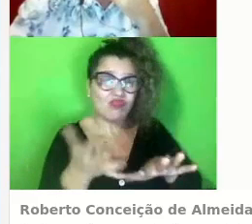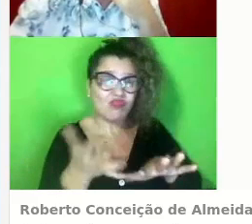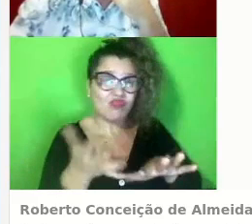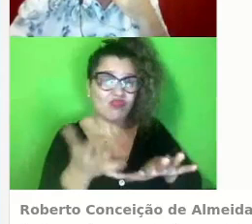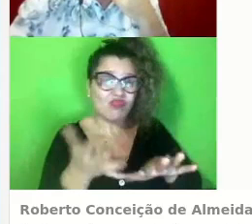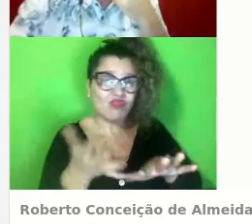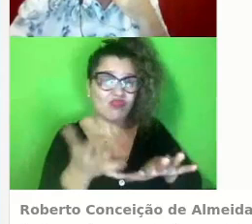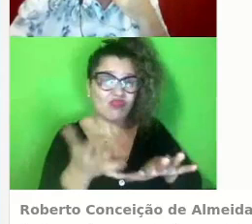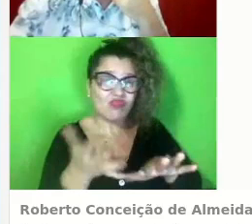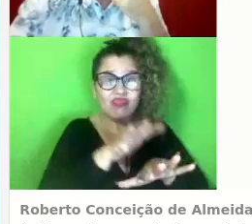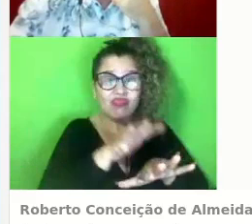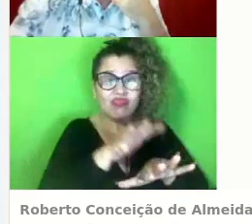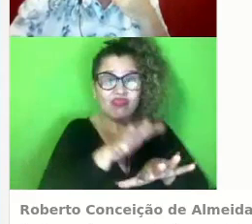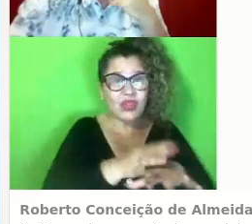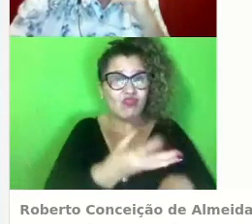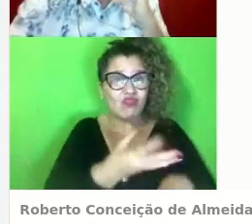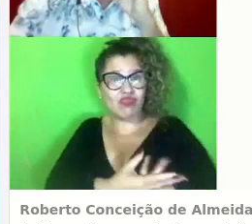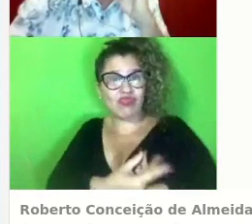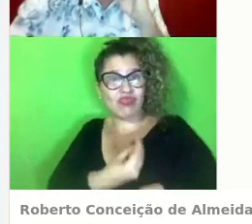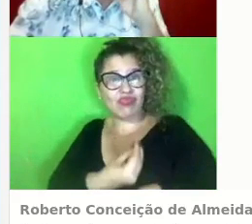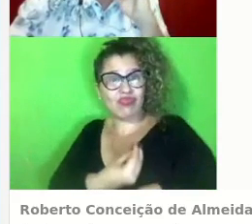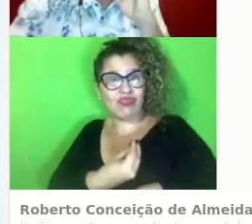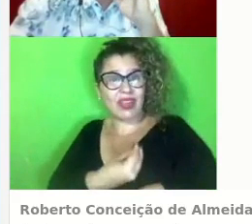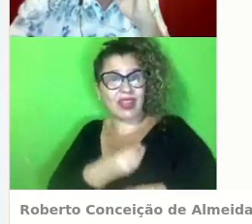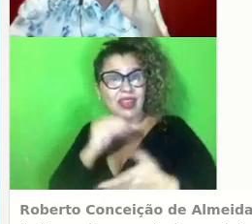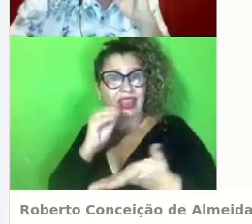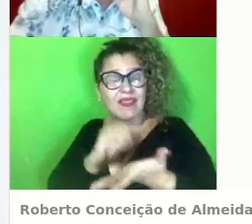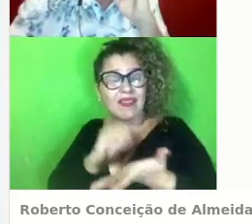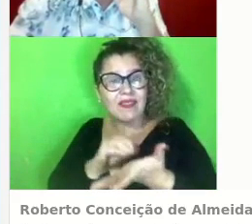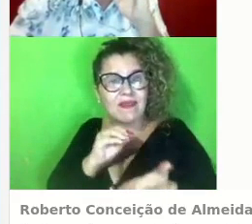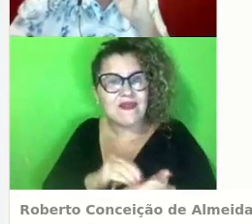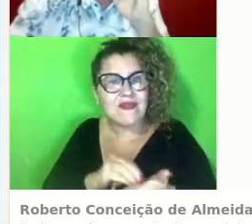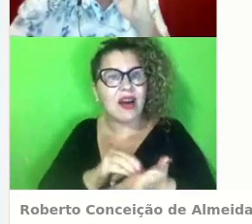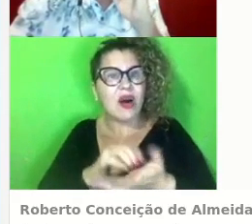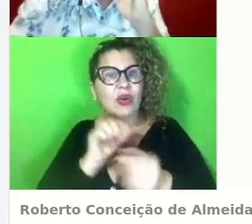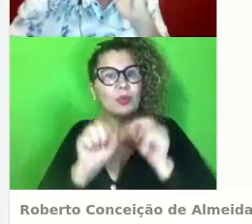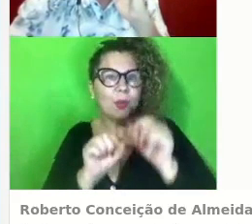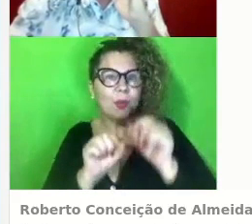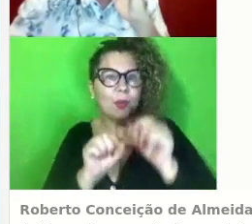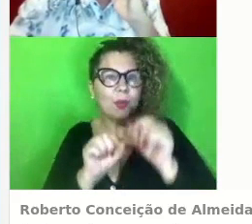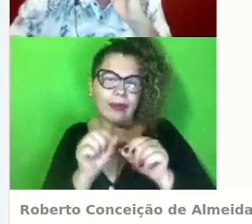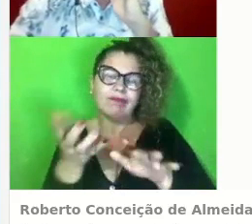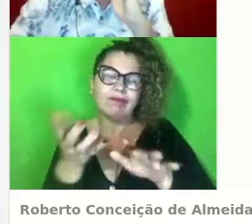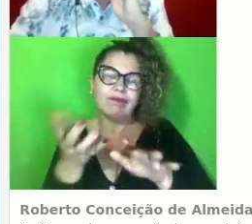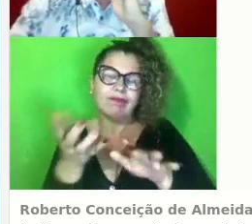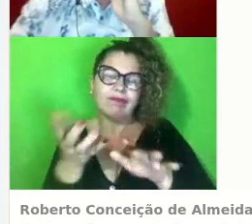Na inclusão, né, da pessoa com deficiência, que isso